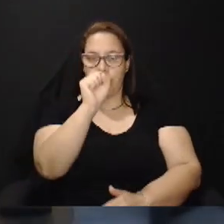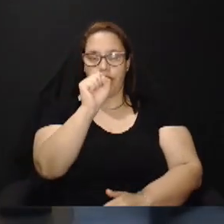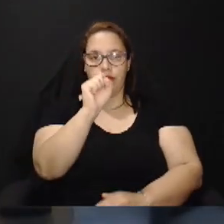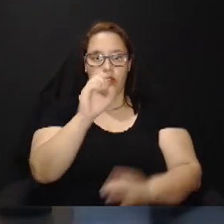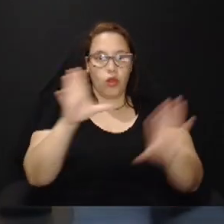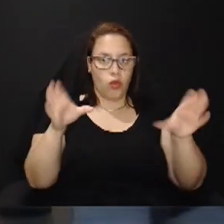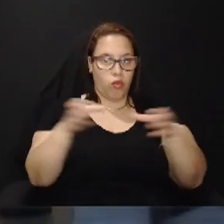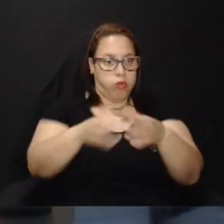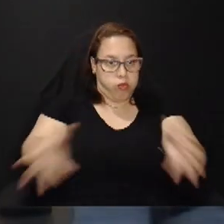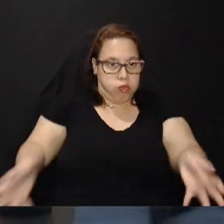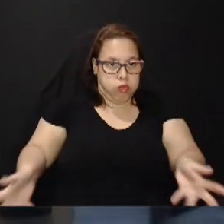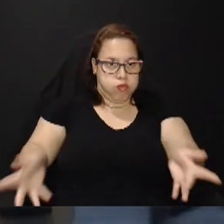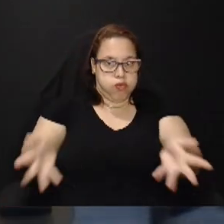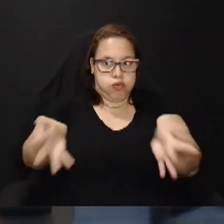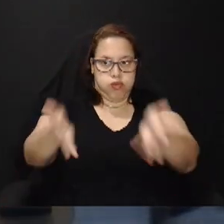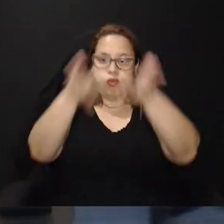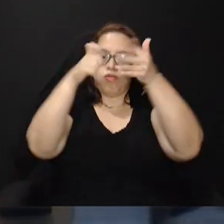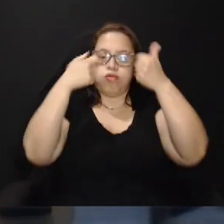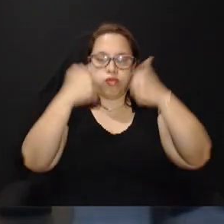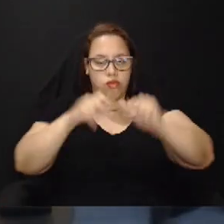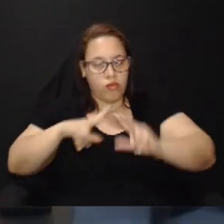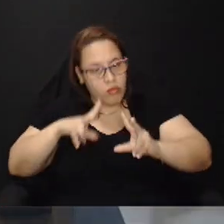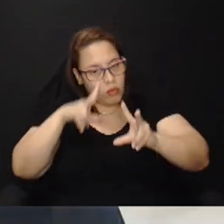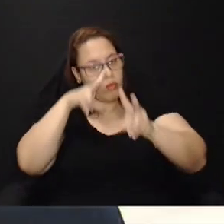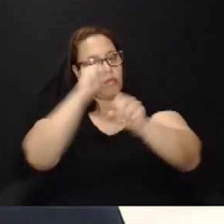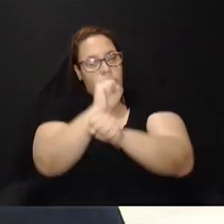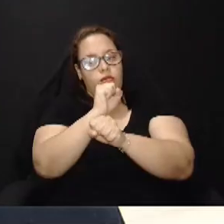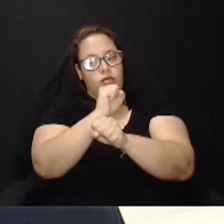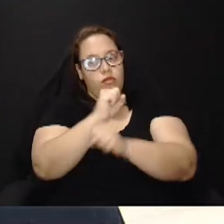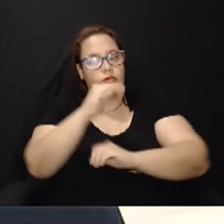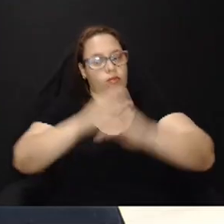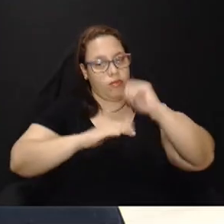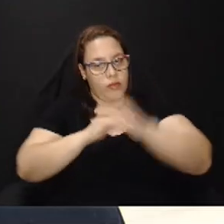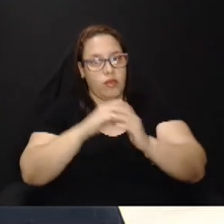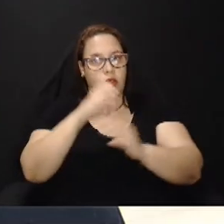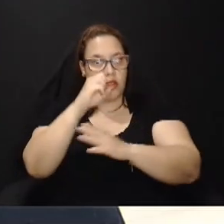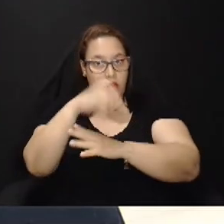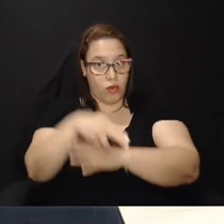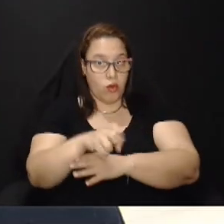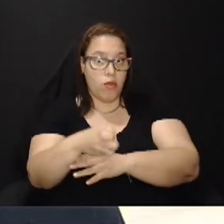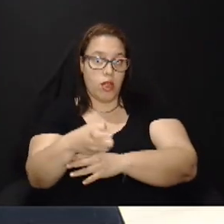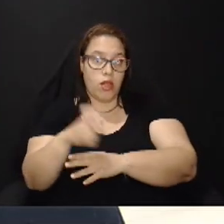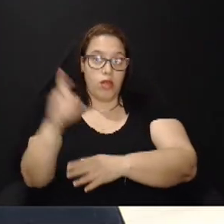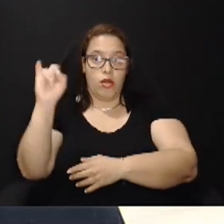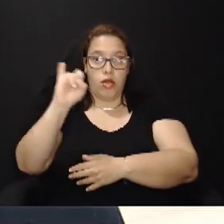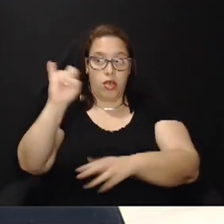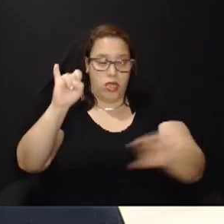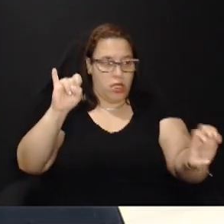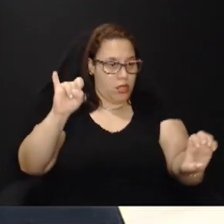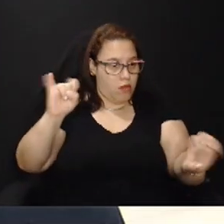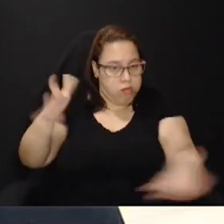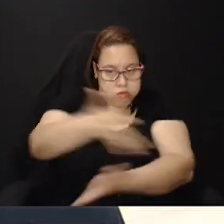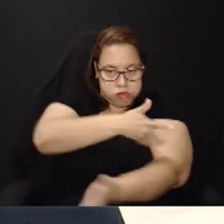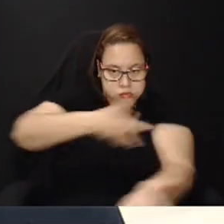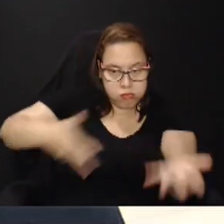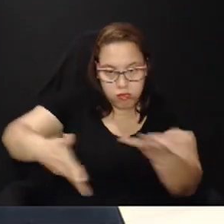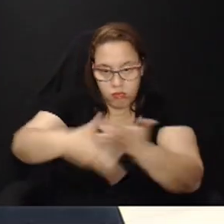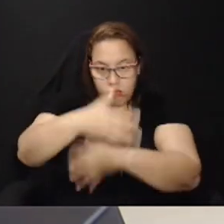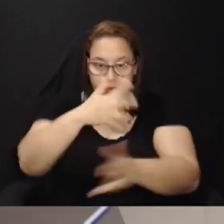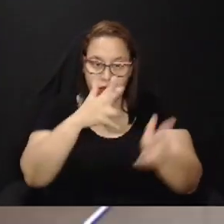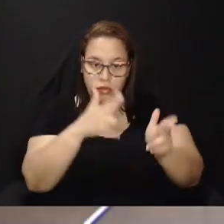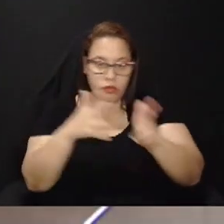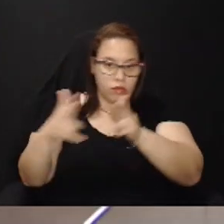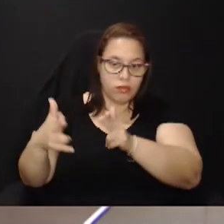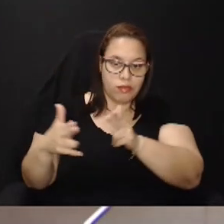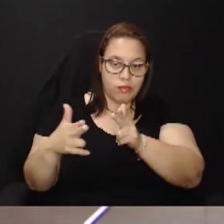pujante, mas que precisa fortalecer essas tratativas de comércio com o exterior. Acho que o Brasil é um país que tem tudo a ver com tratativas,